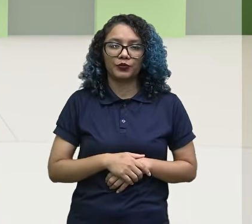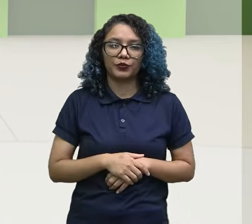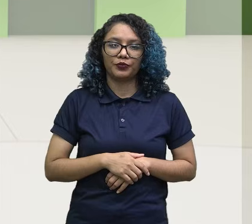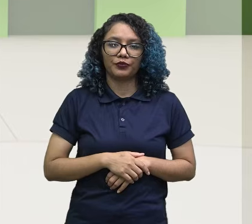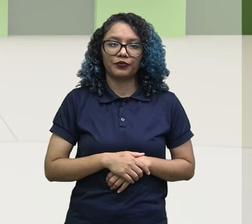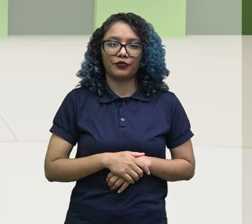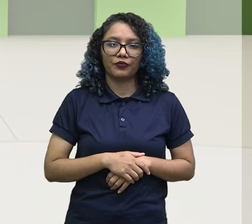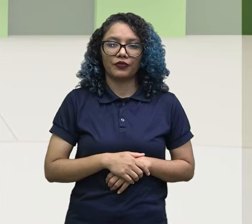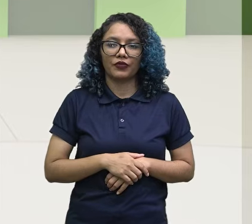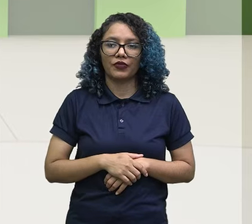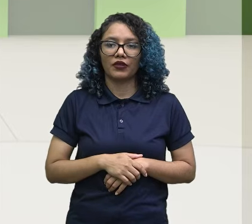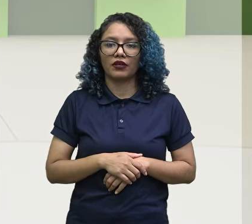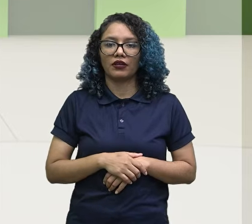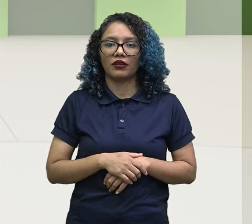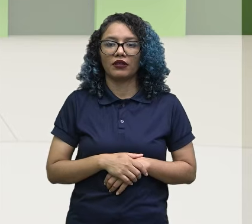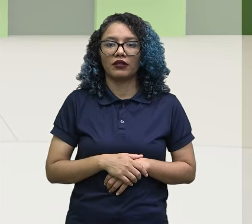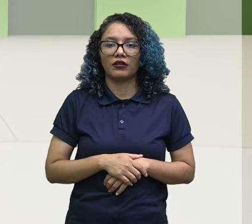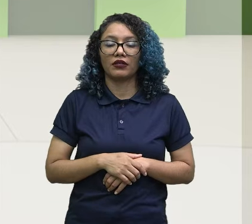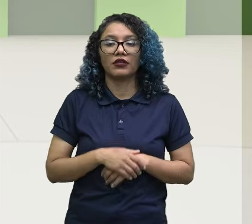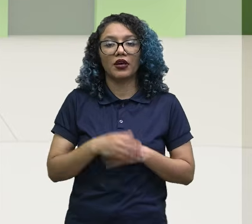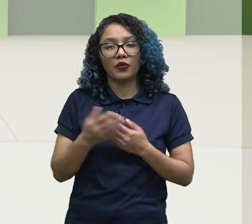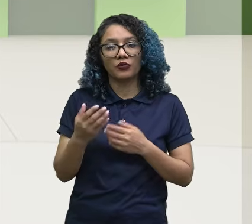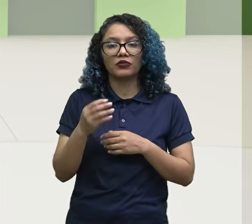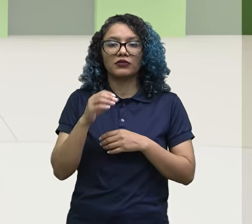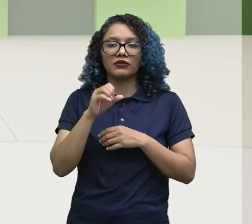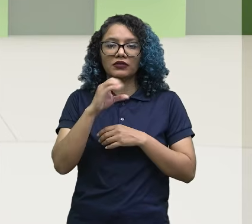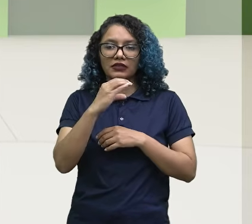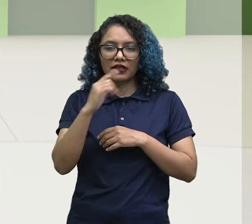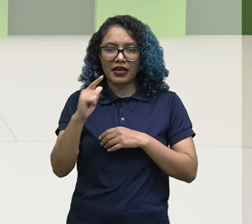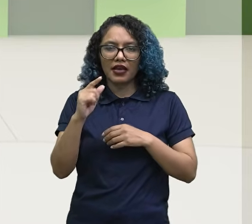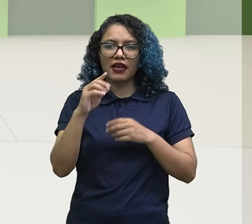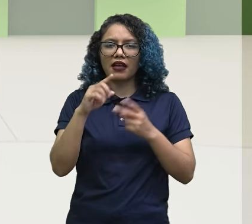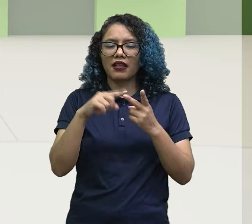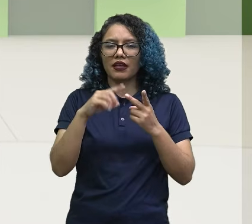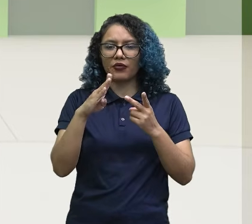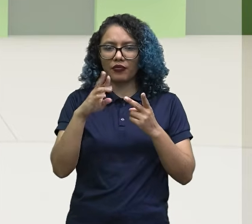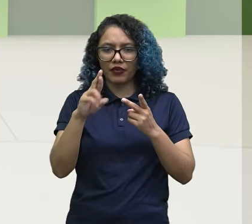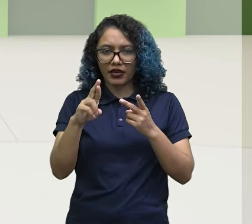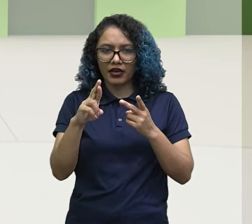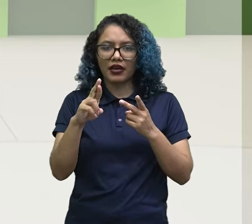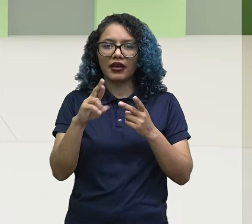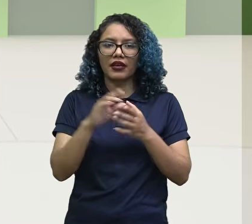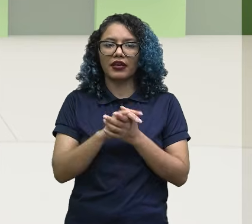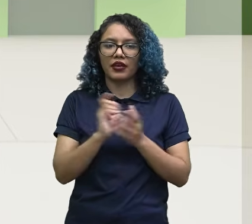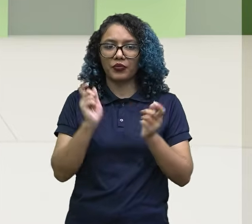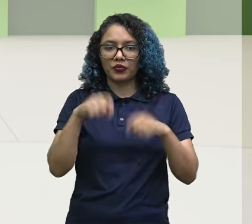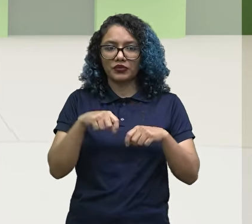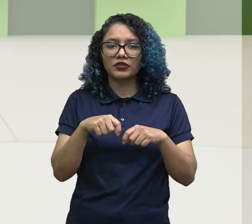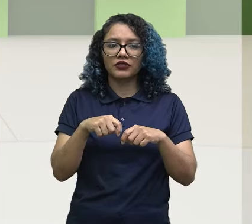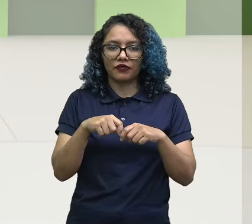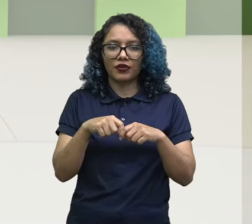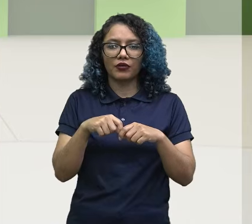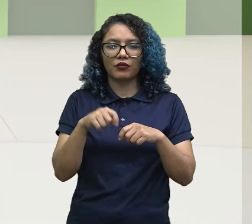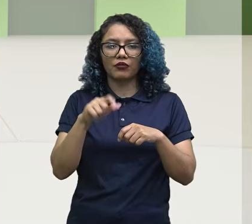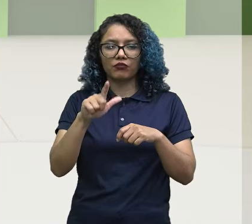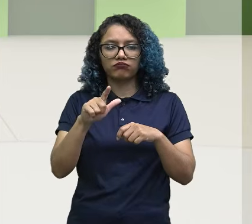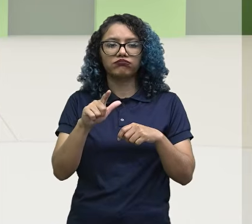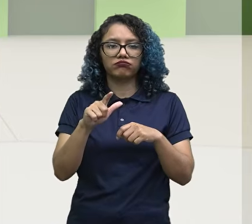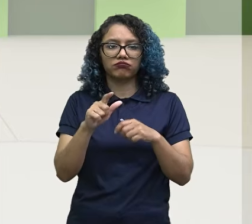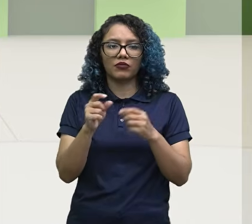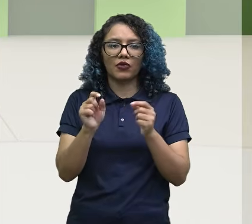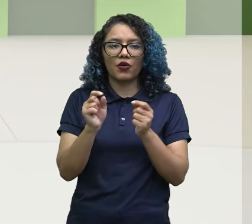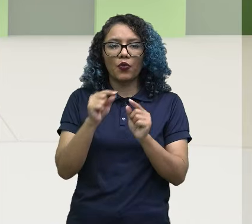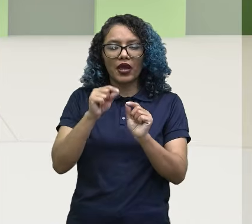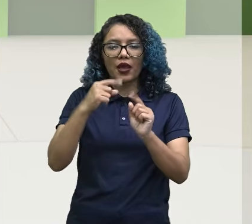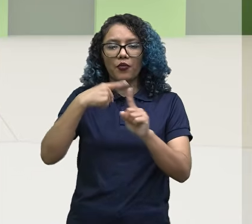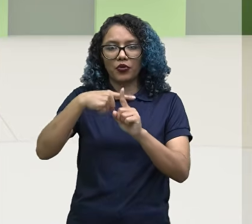o Br e o iodo oxidam-se, gerando no eletrodo positivo substâncias elementares, como é o caso do boro, do